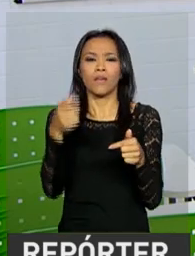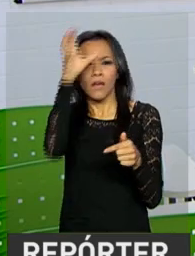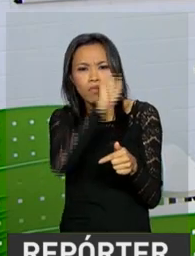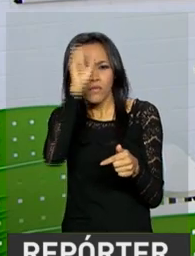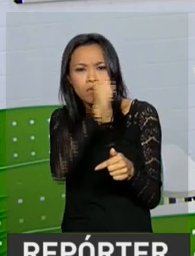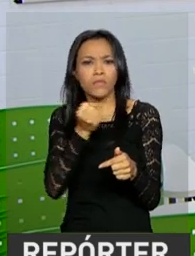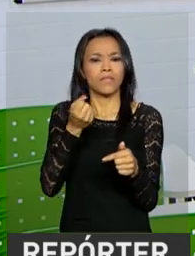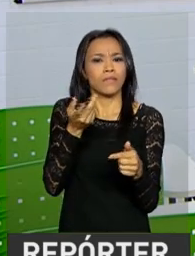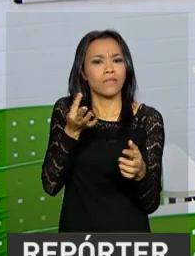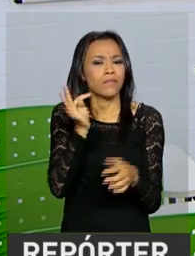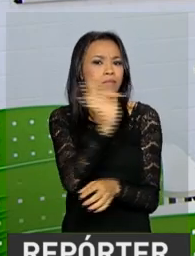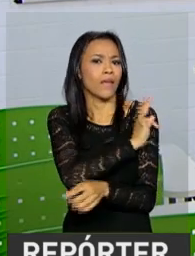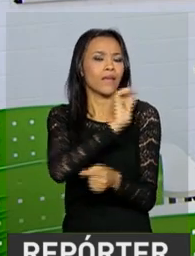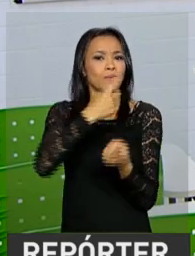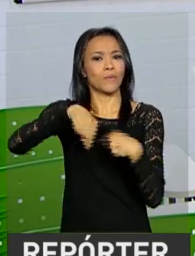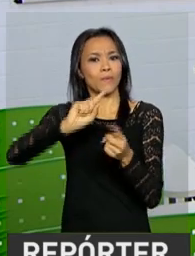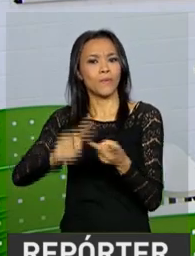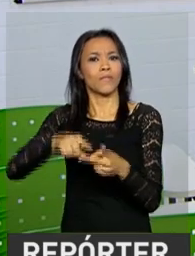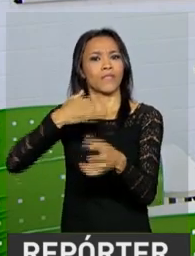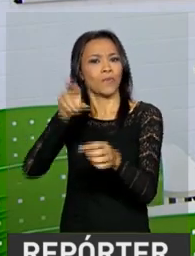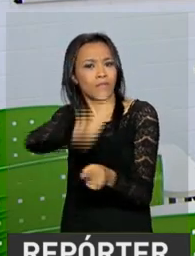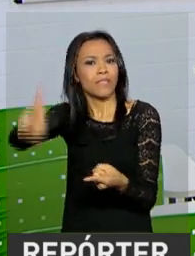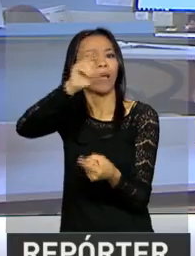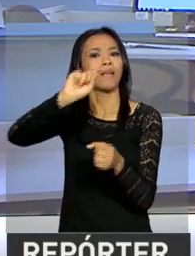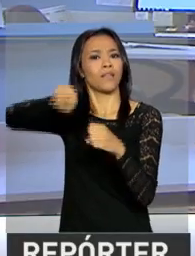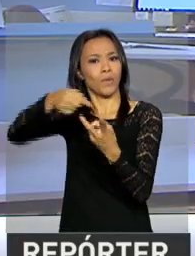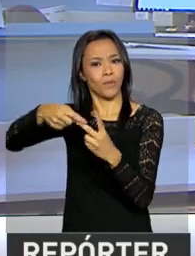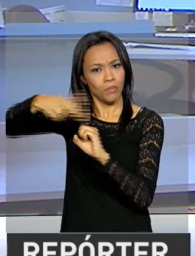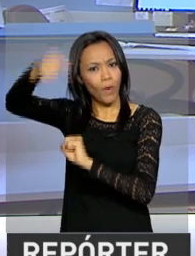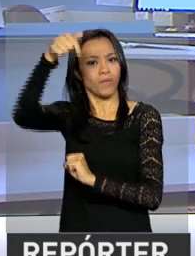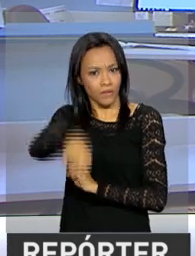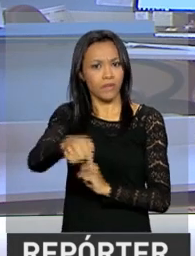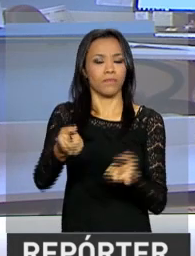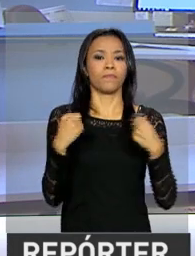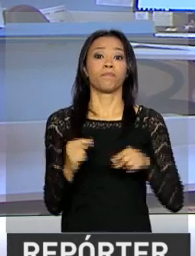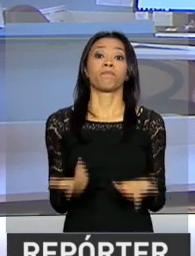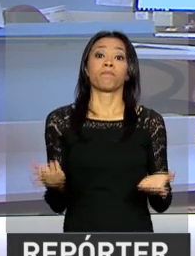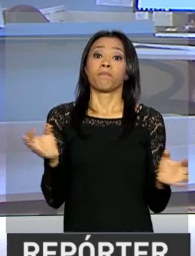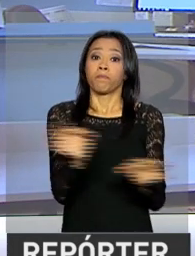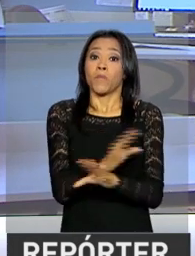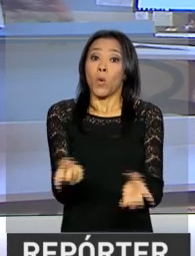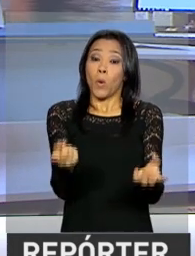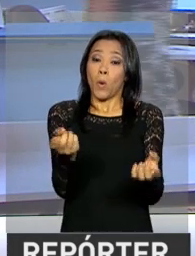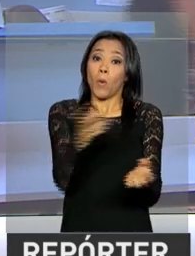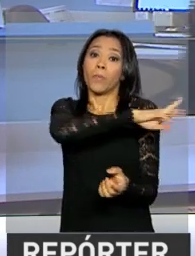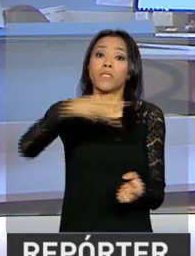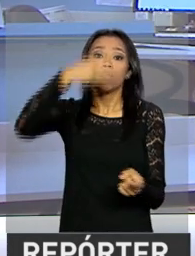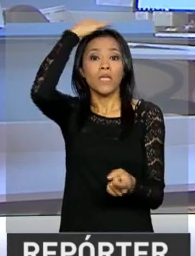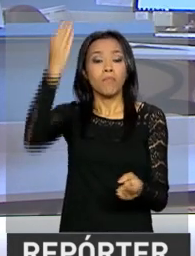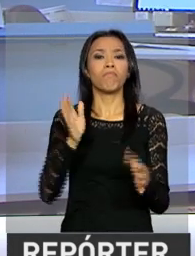técnico de graduação e futuramente a nível de pós-graduação com a gente e o presidente Michel Temer participou neste domingo de